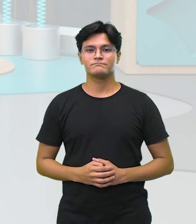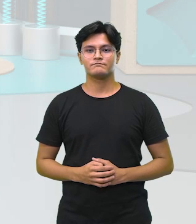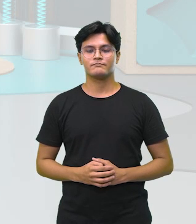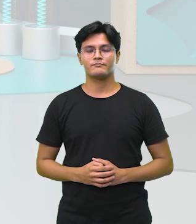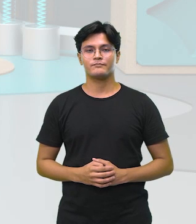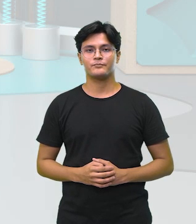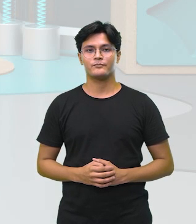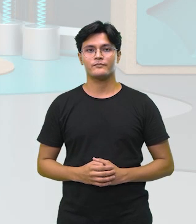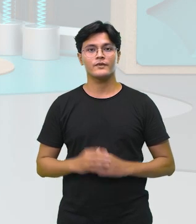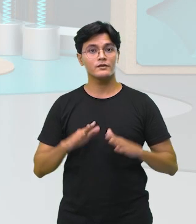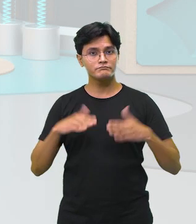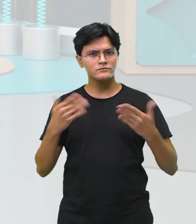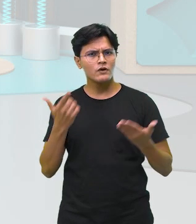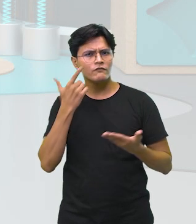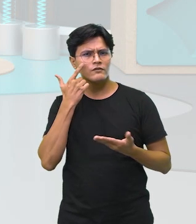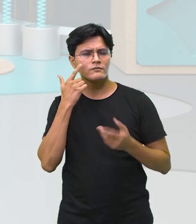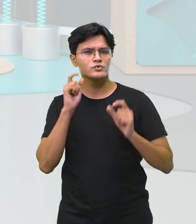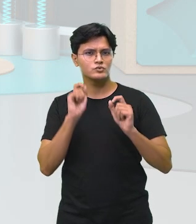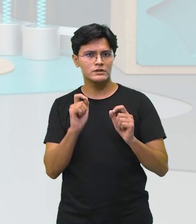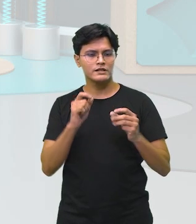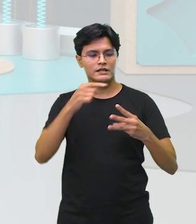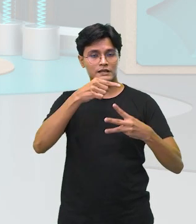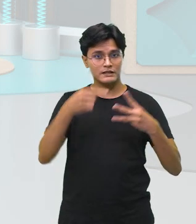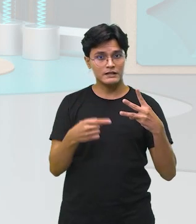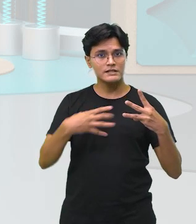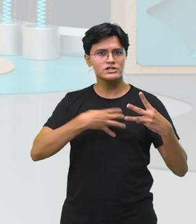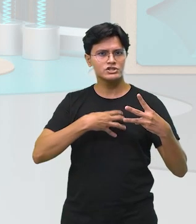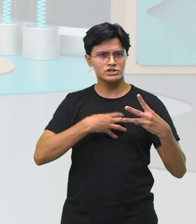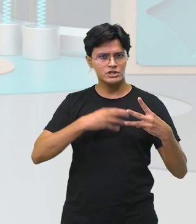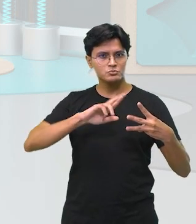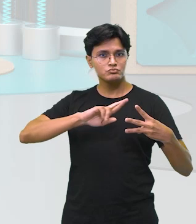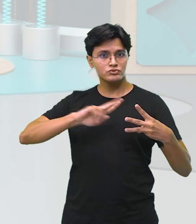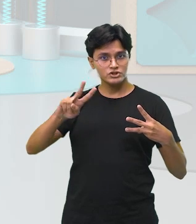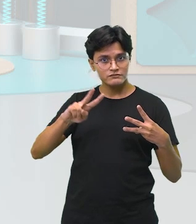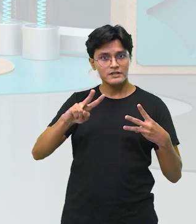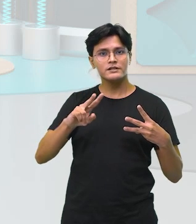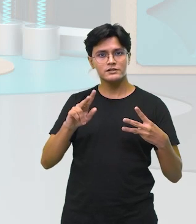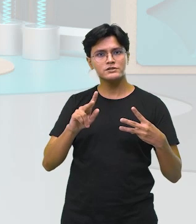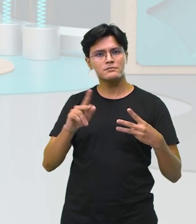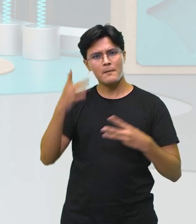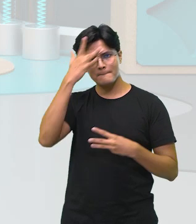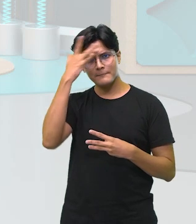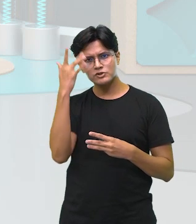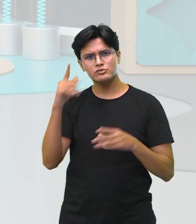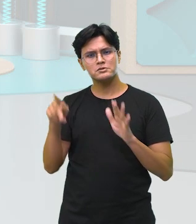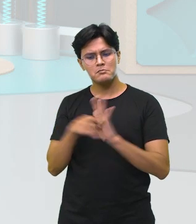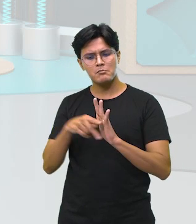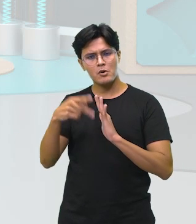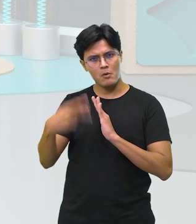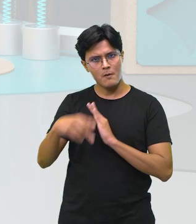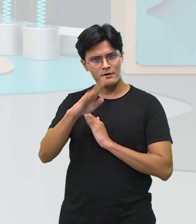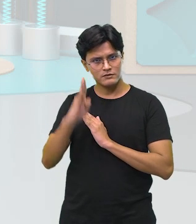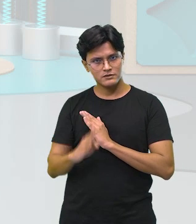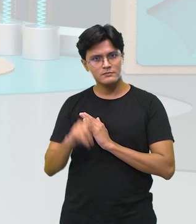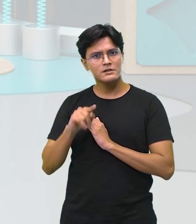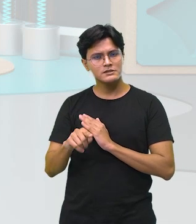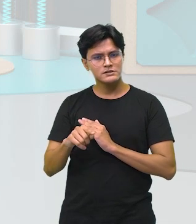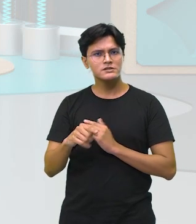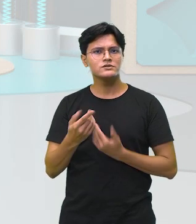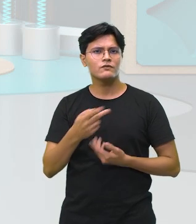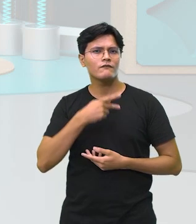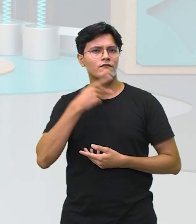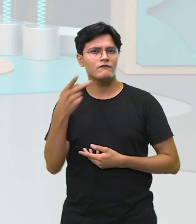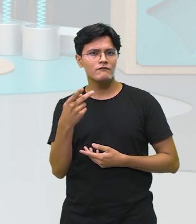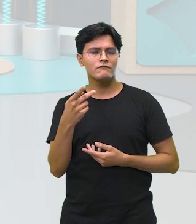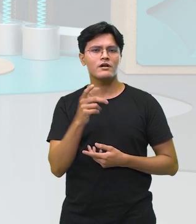muito bem nós vimos então aí três formas né que brasileiros pronunciaram essas duas palavras minha irmã e